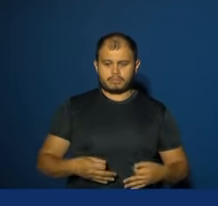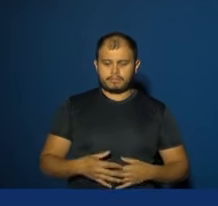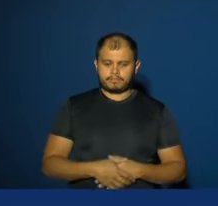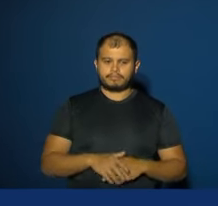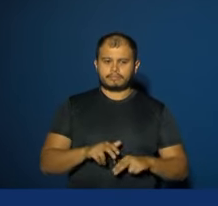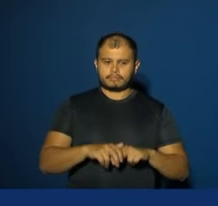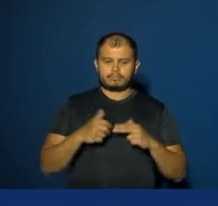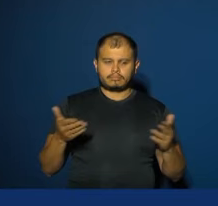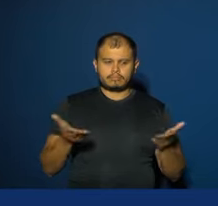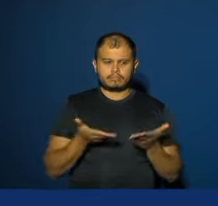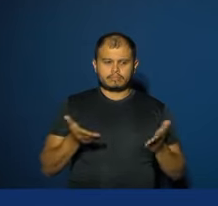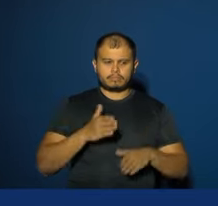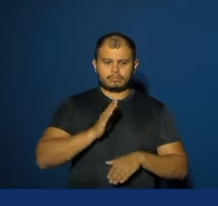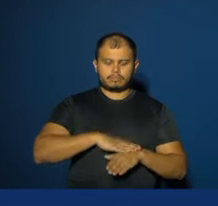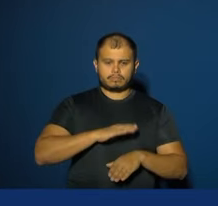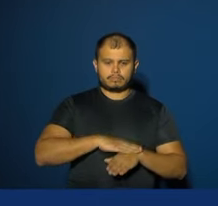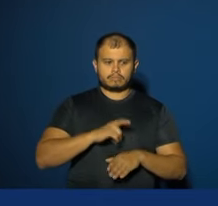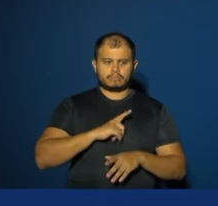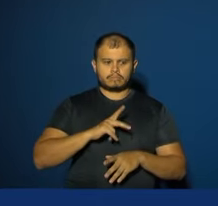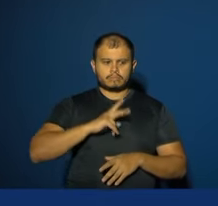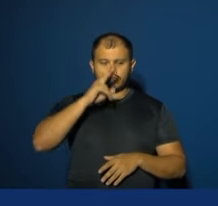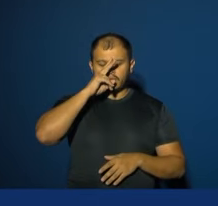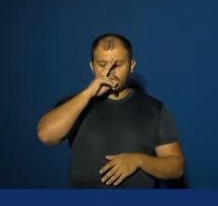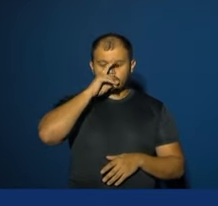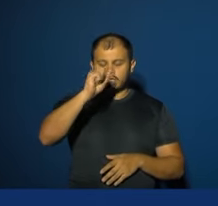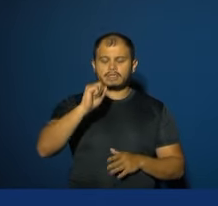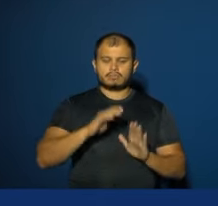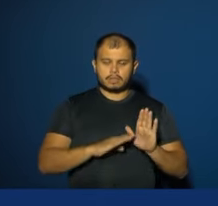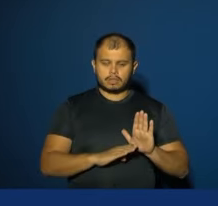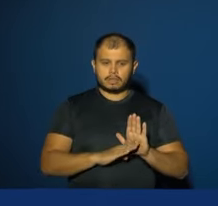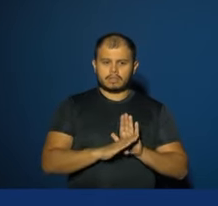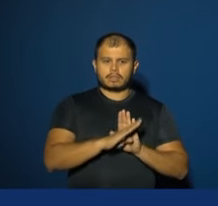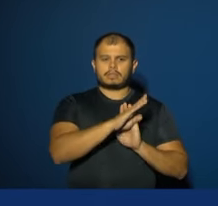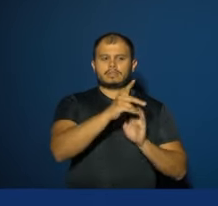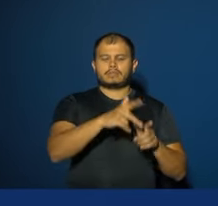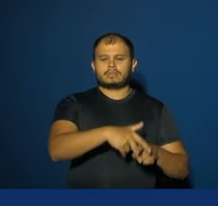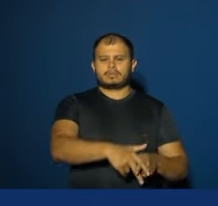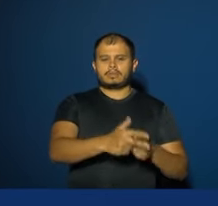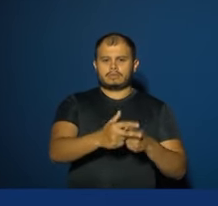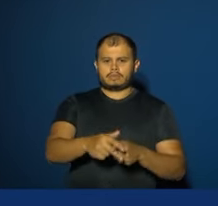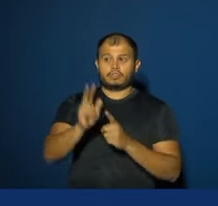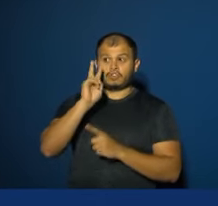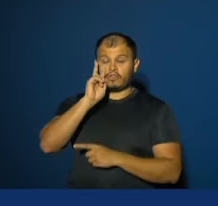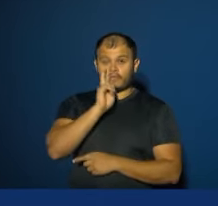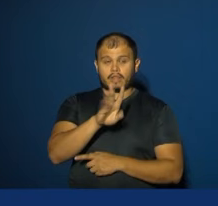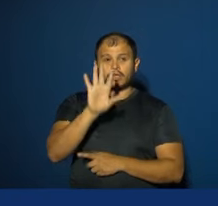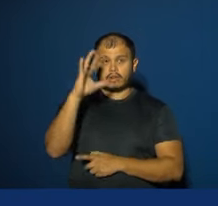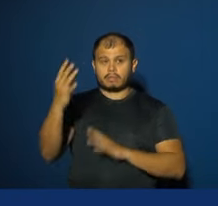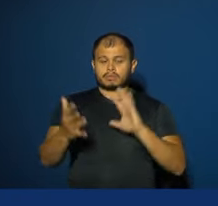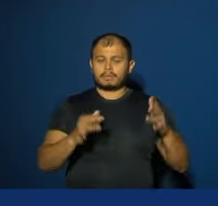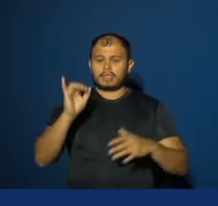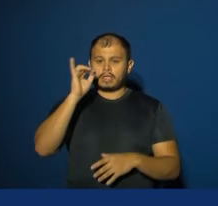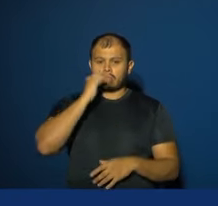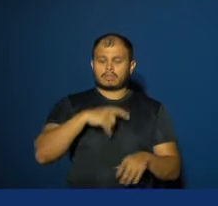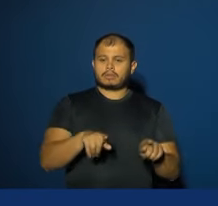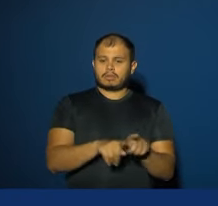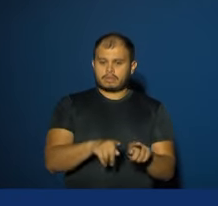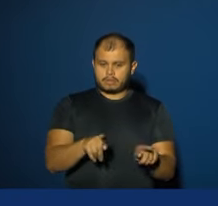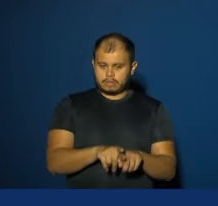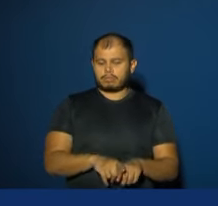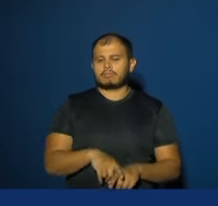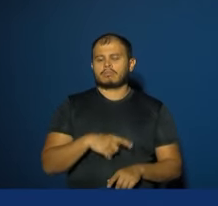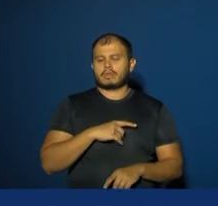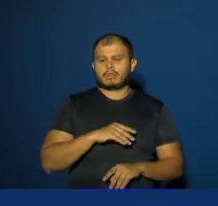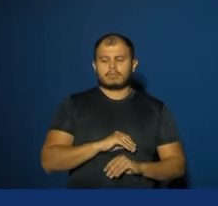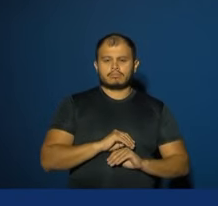neste momento no momento de fortalecimento das agências reguladoras vi isso também acontecer setor elétrico acho que é muito favorável